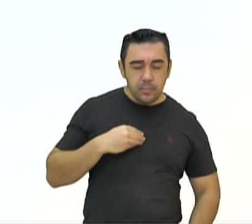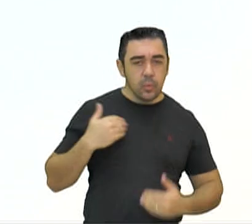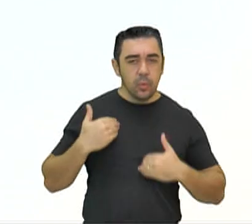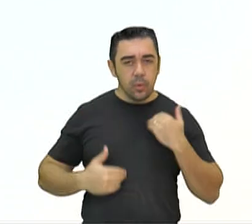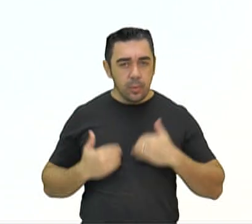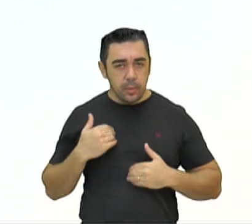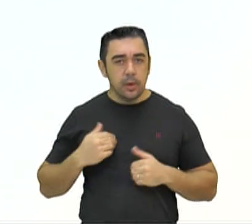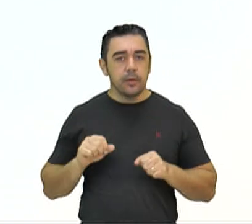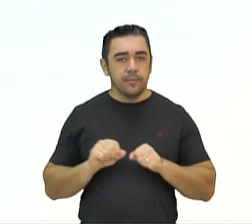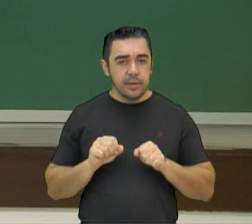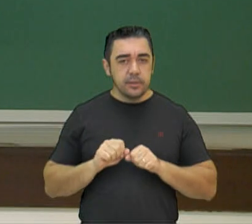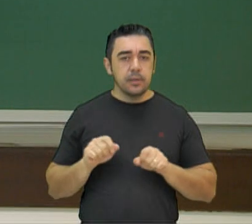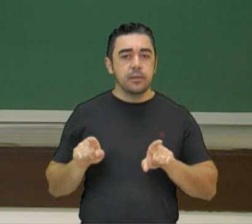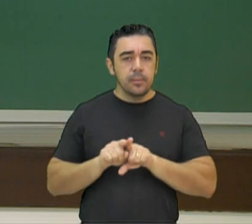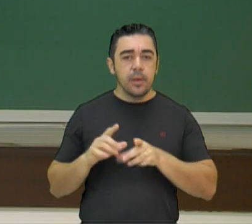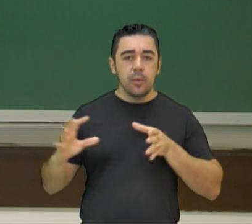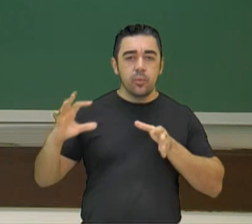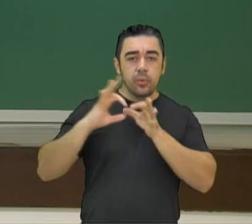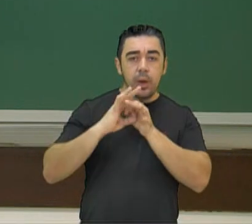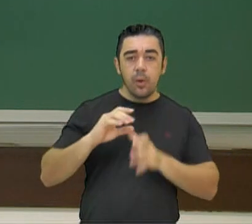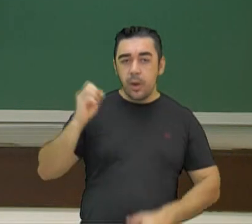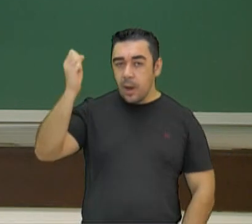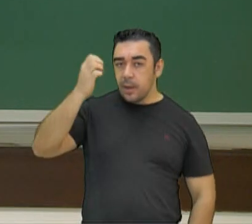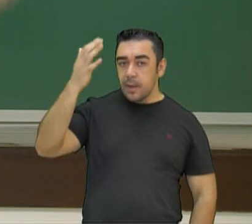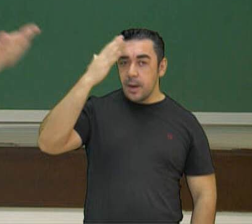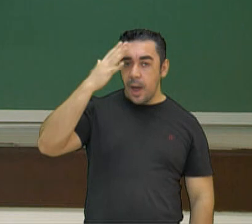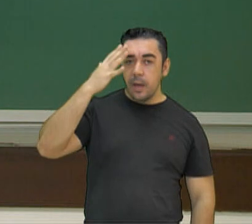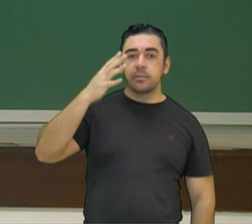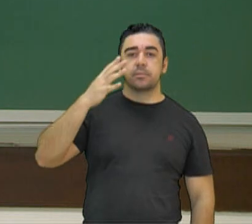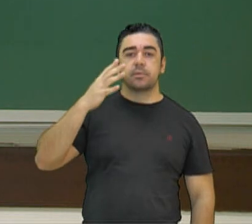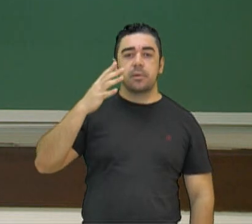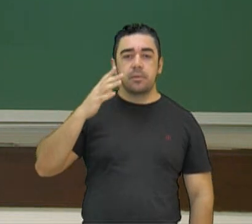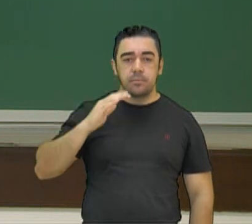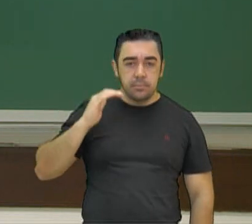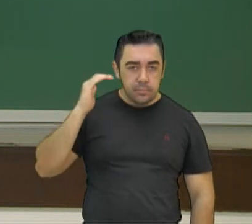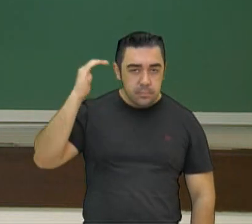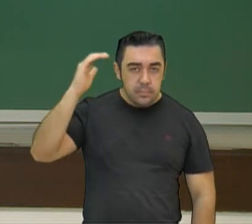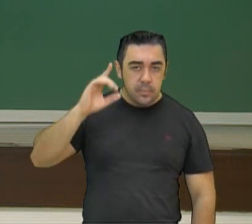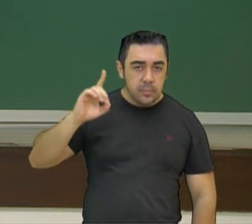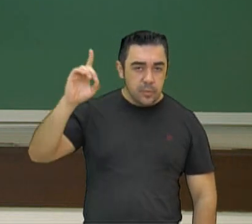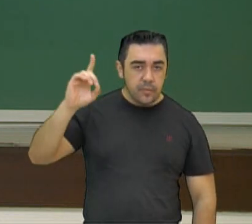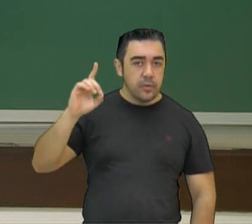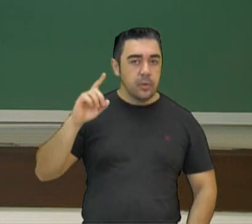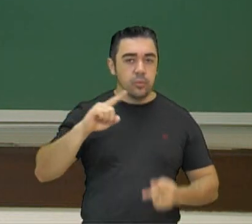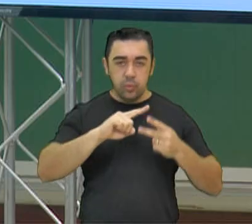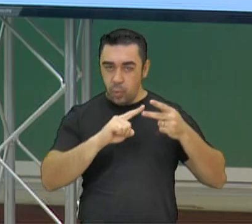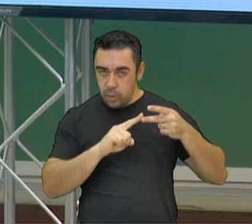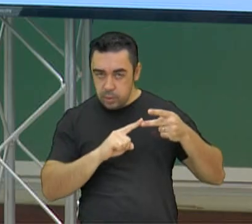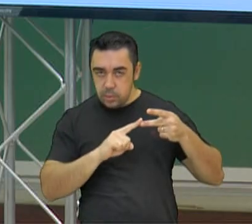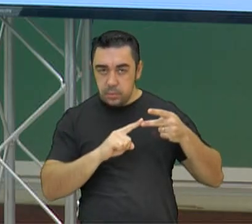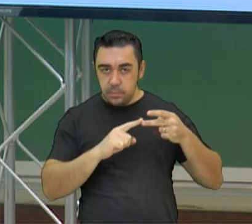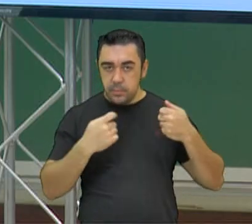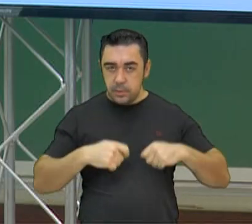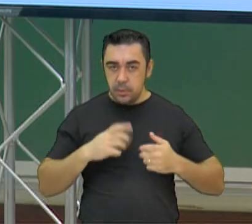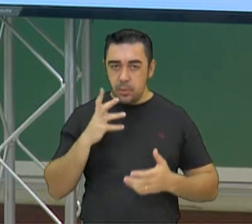a graça divina. Então, são duas coisas para conseguir a salvação. Muito